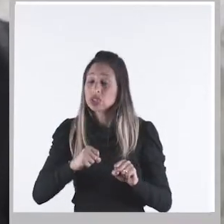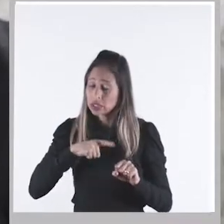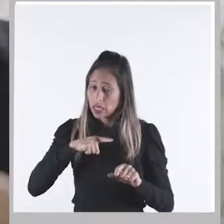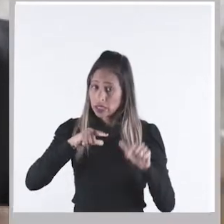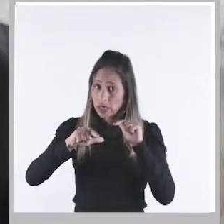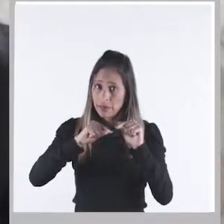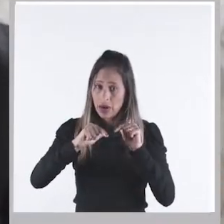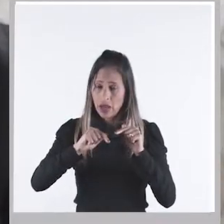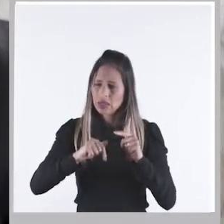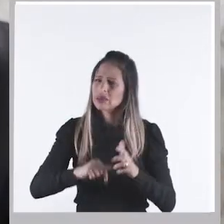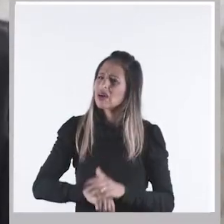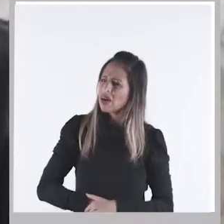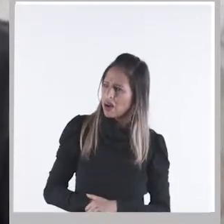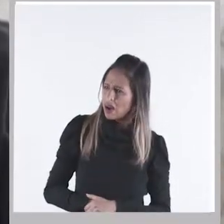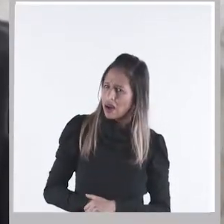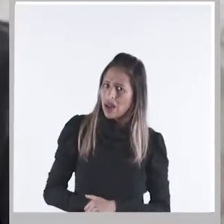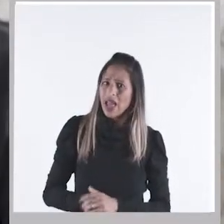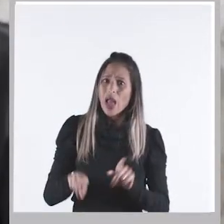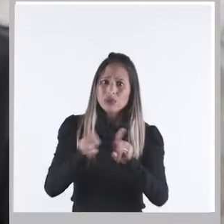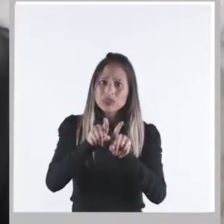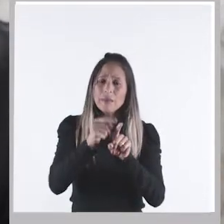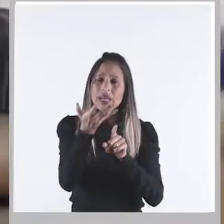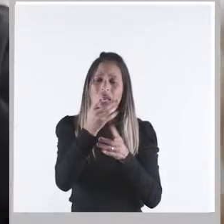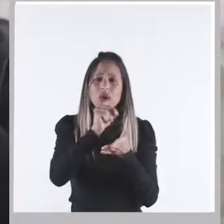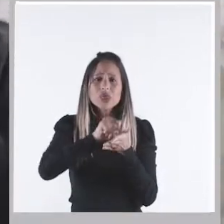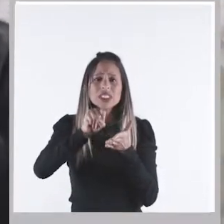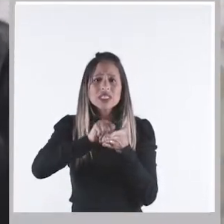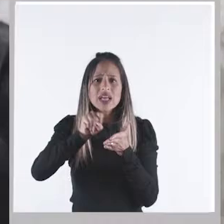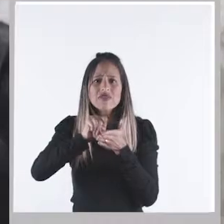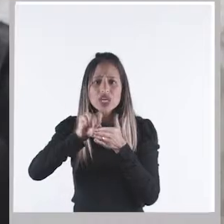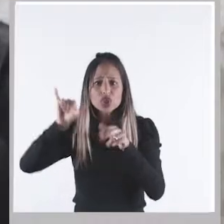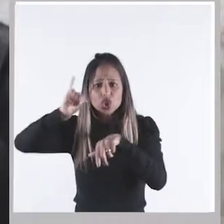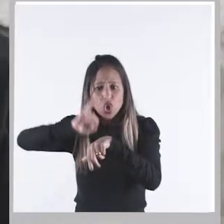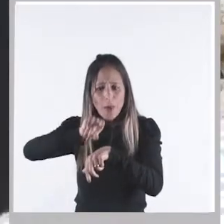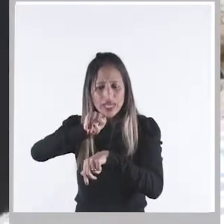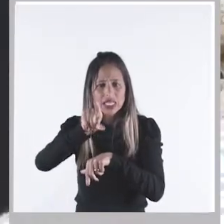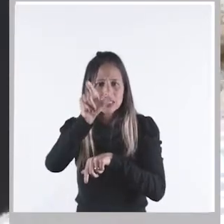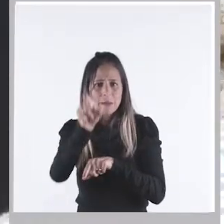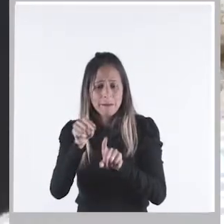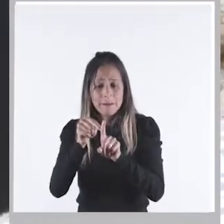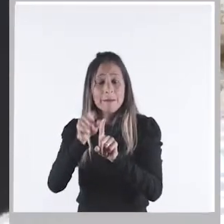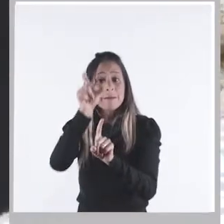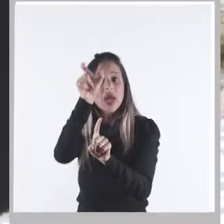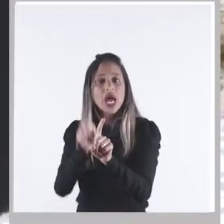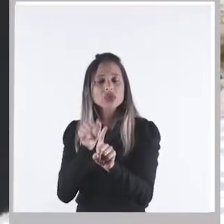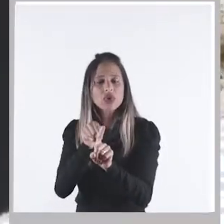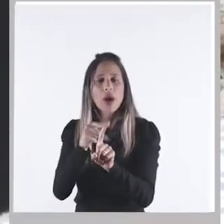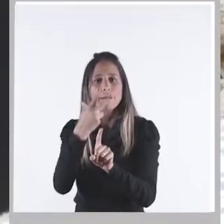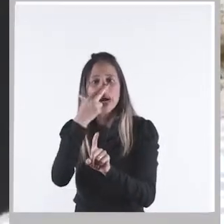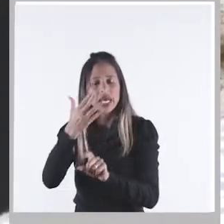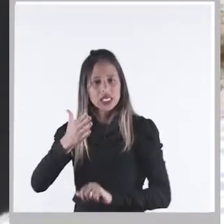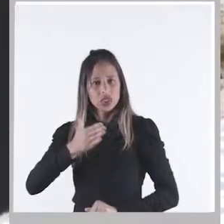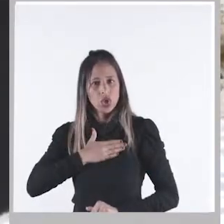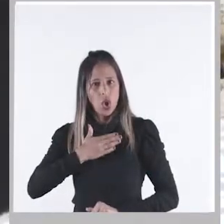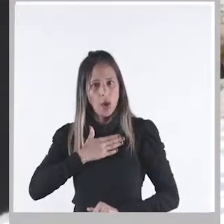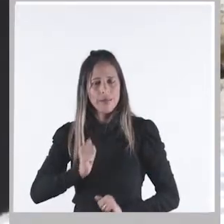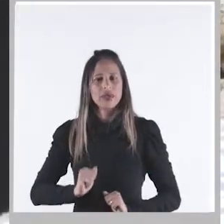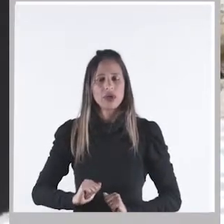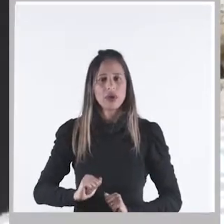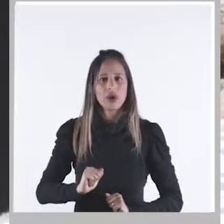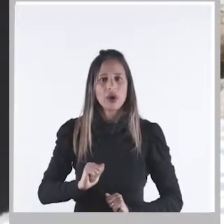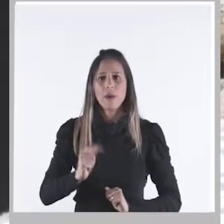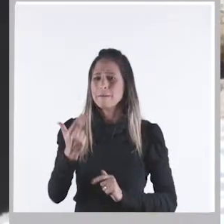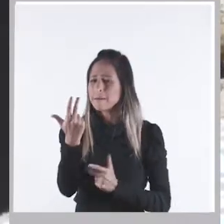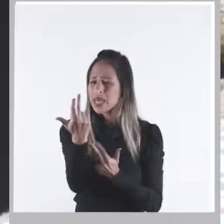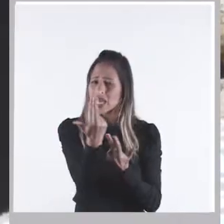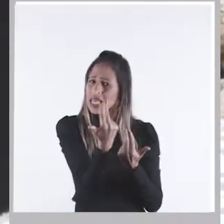subemprego. Eu falei, velho, eu também quero escrever. Eu quero escrever sobre esses personagens que parecem comigo, personagens que têm as